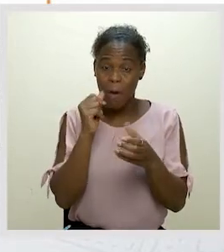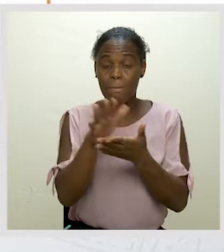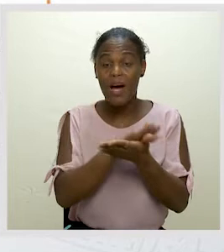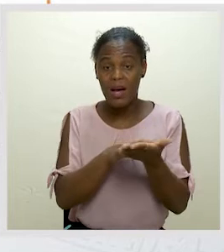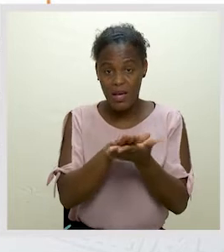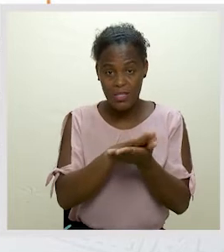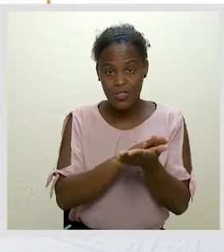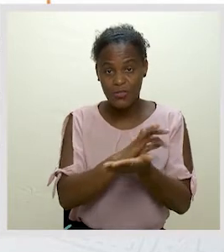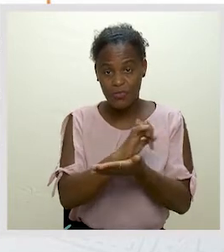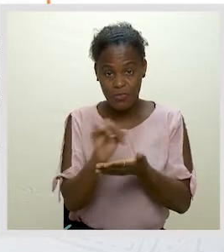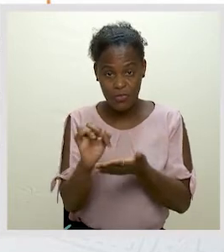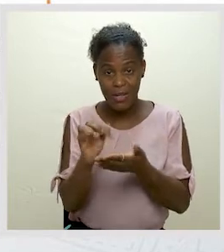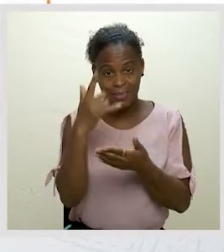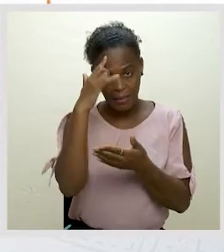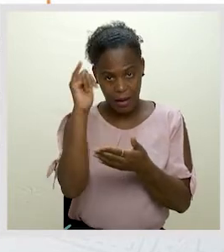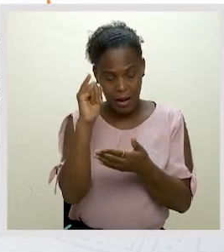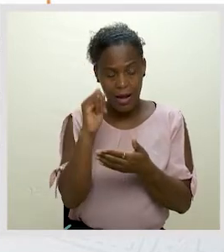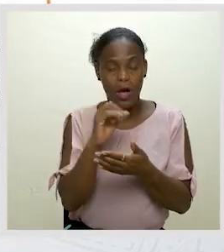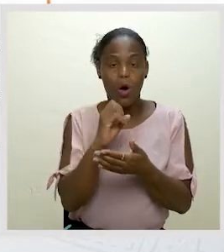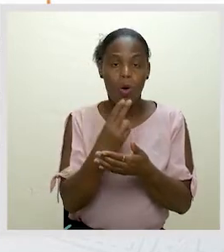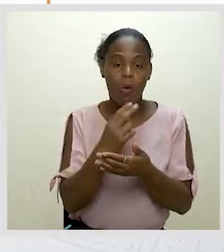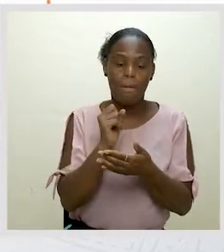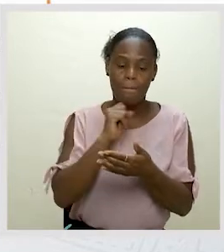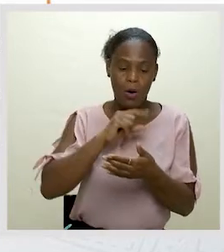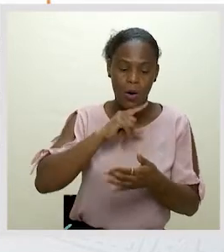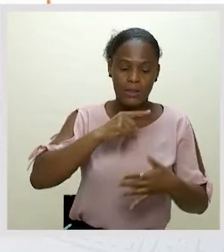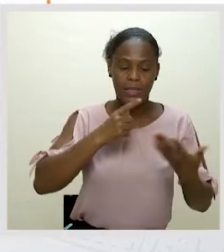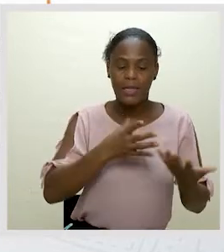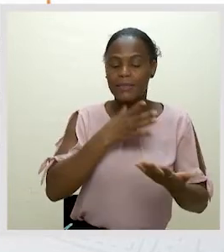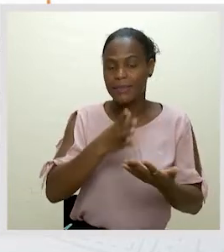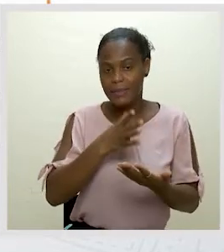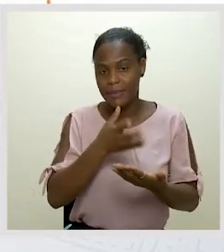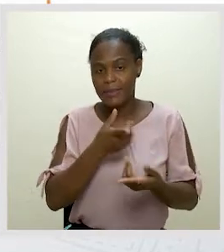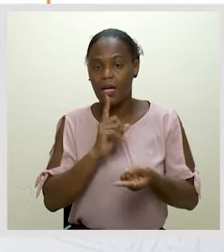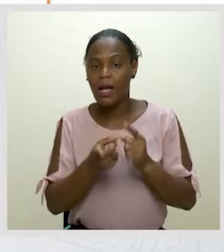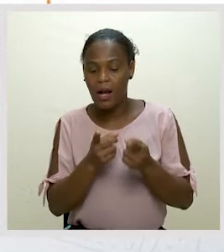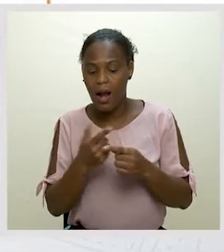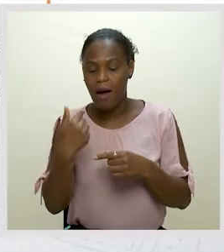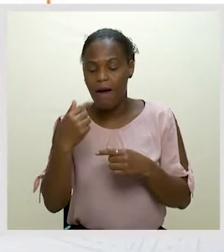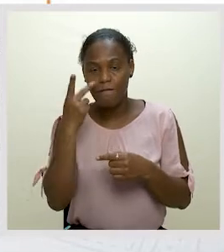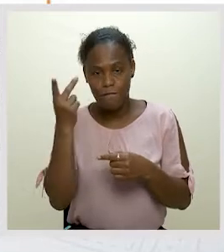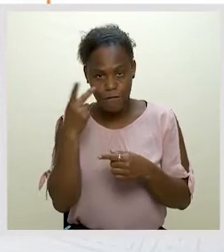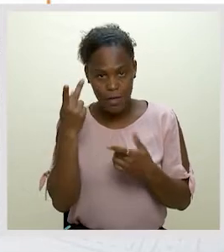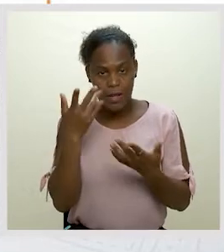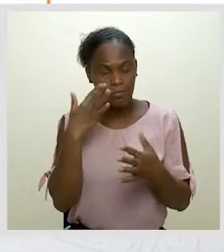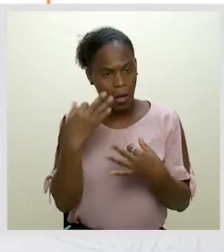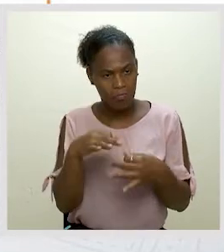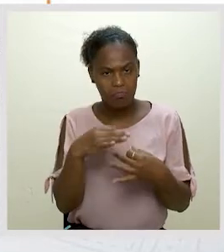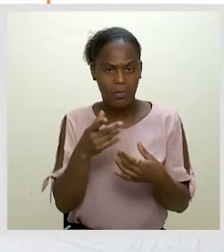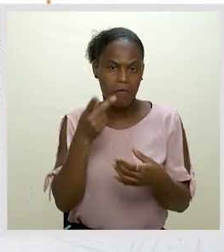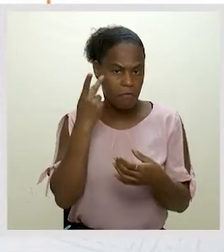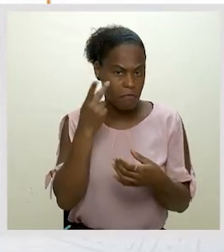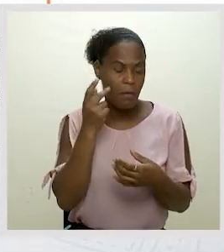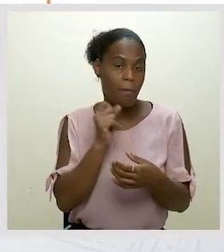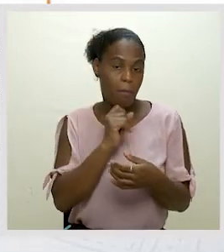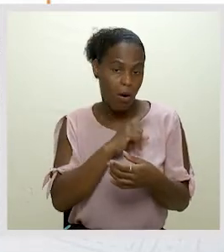ele baseou-se nessa ideia ou hipótese a dizer que a vida